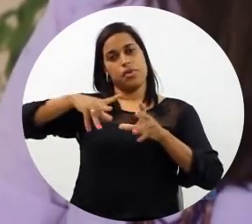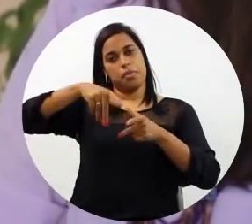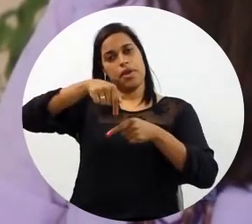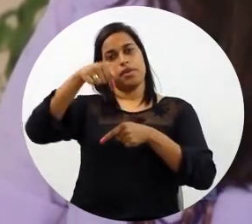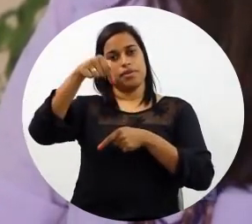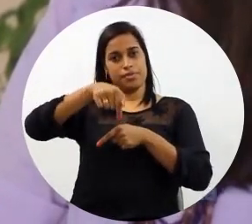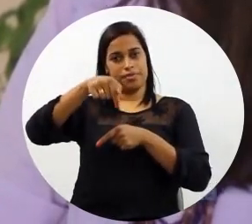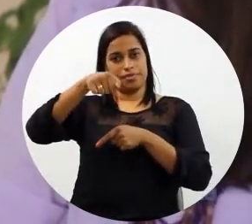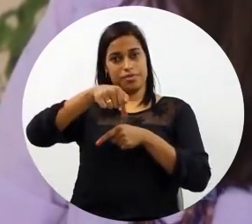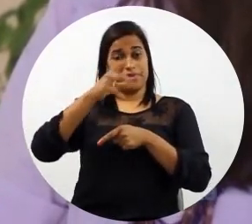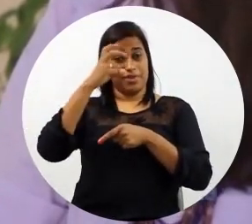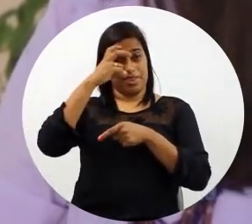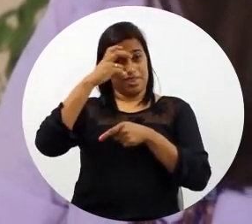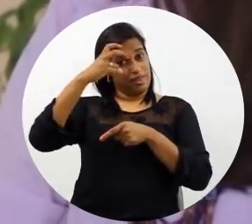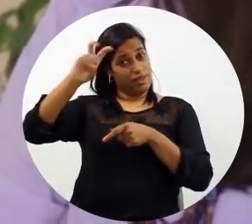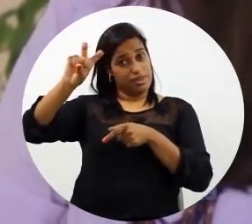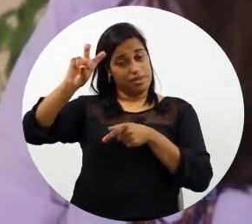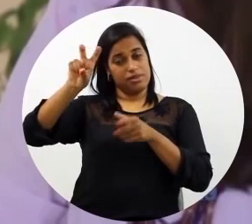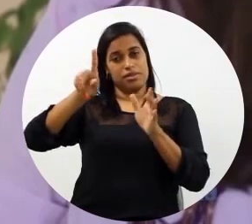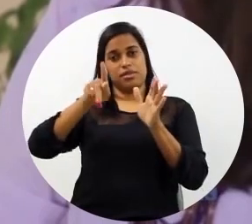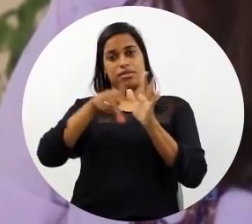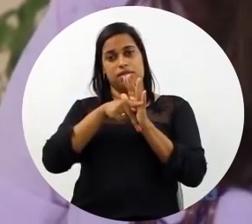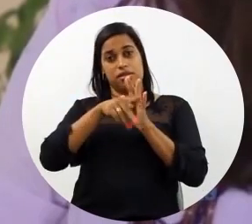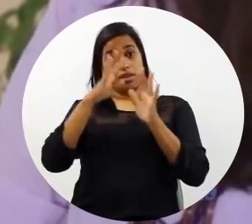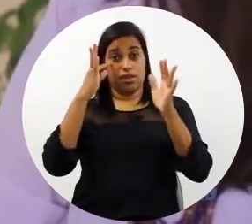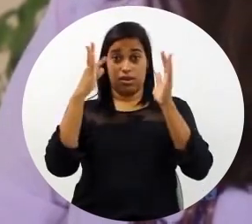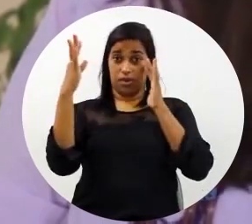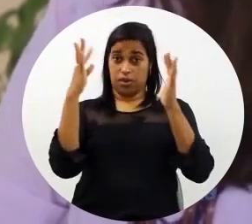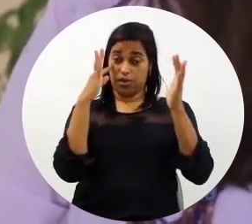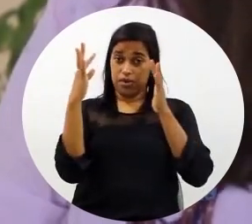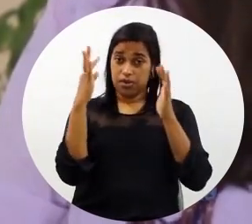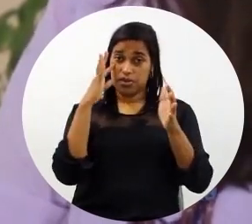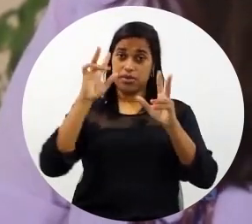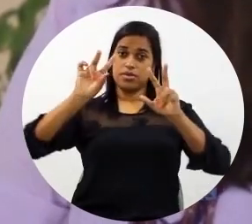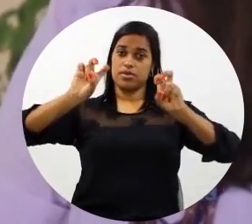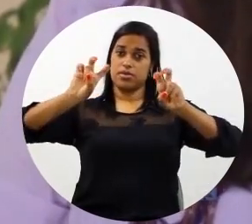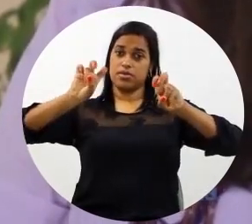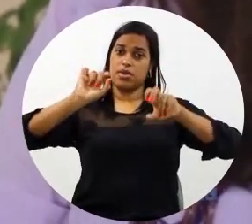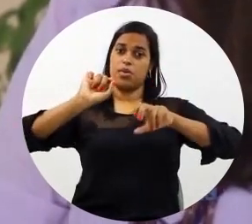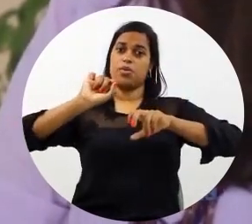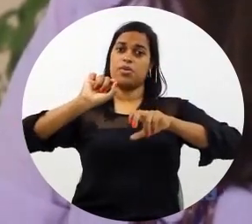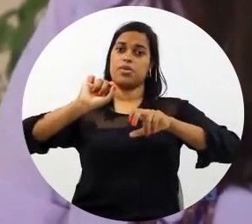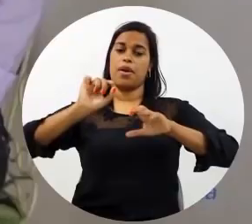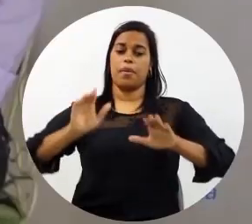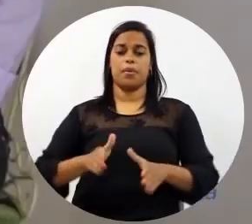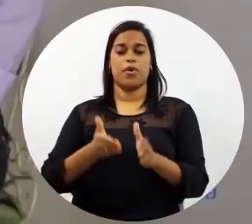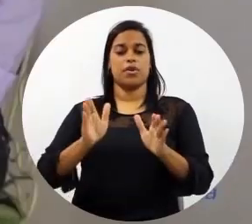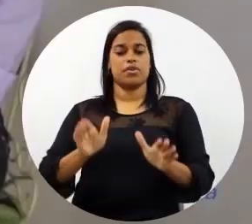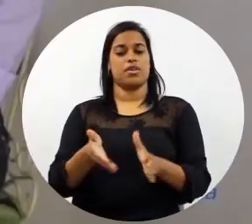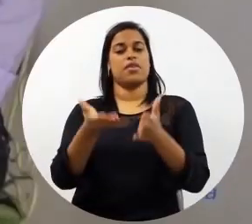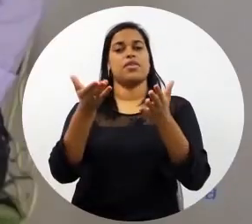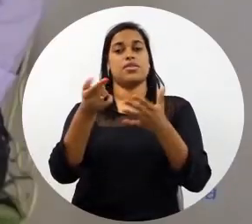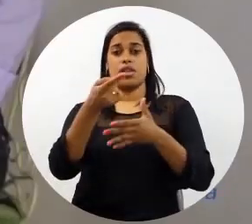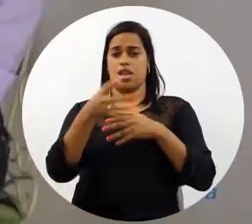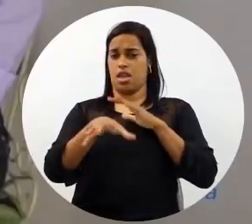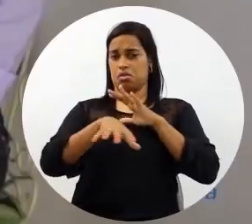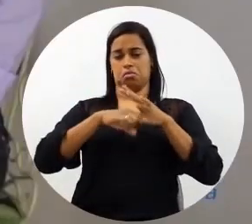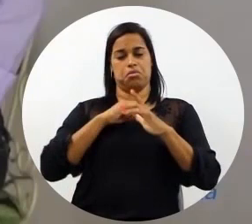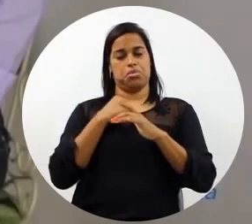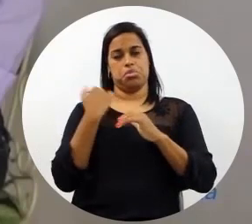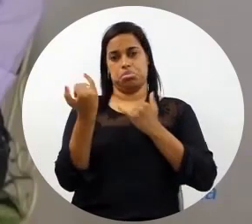núcleo inteligível, um núcleo teórico sobre o que é motivação. Ele recebe